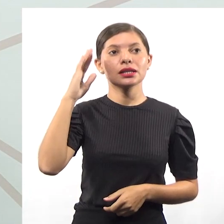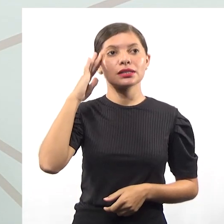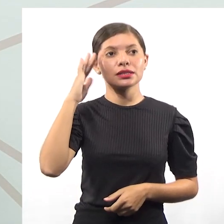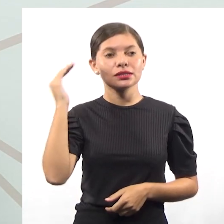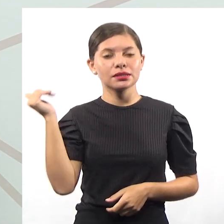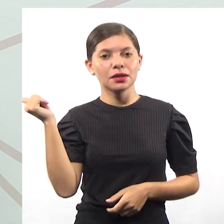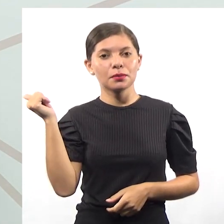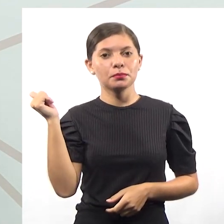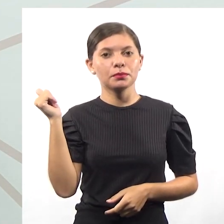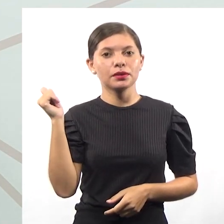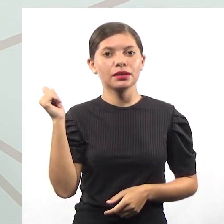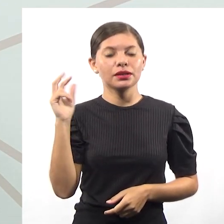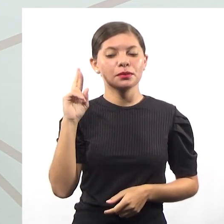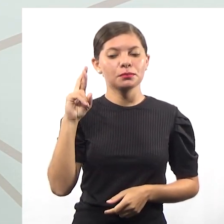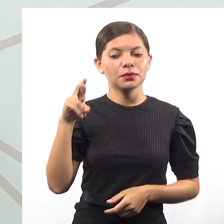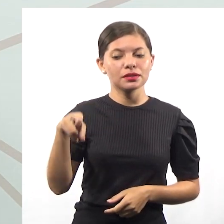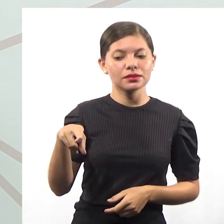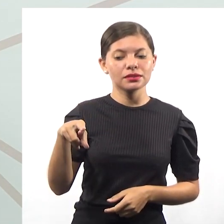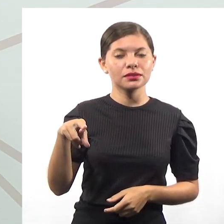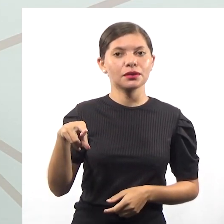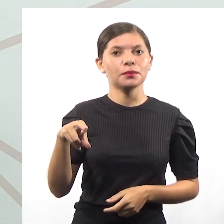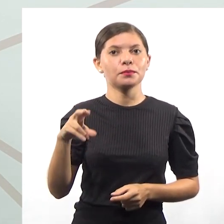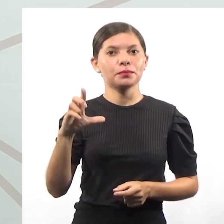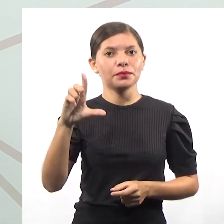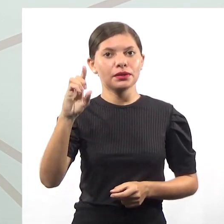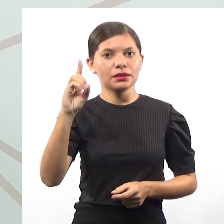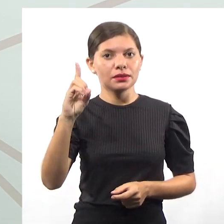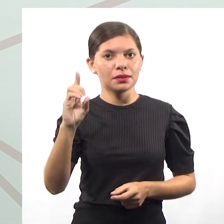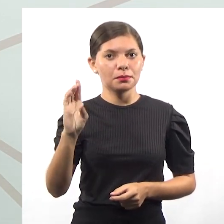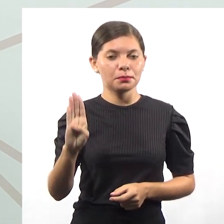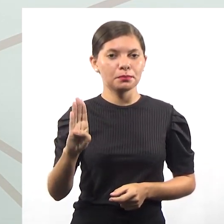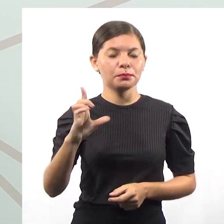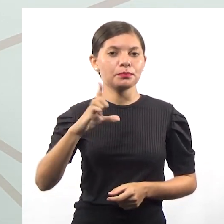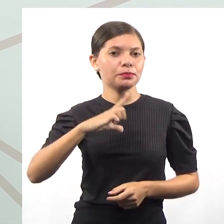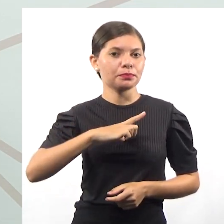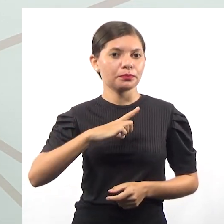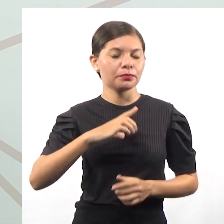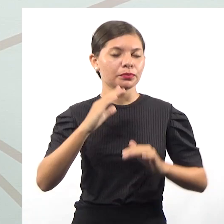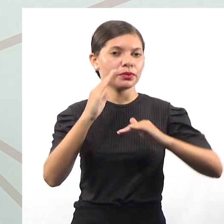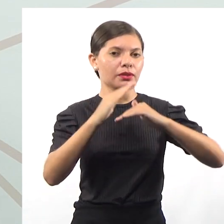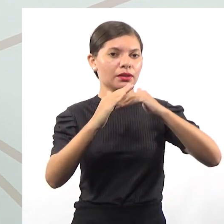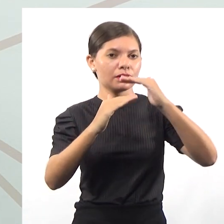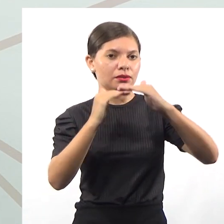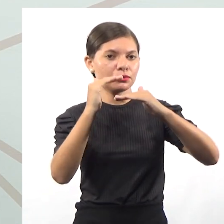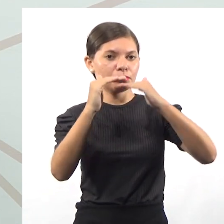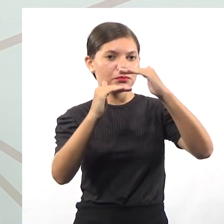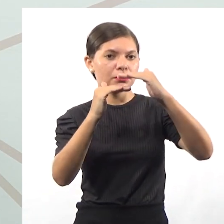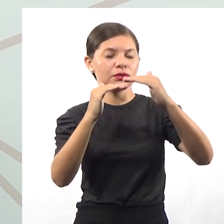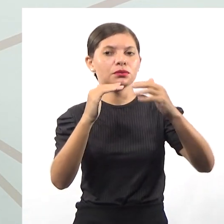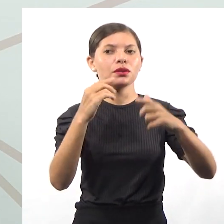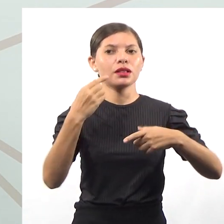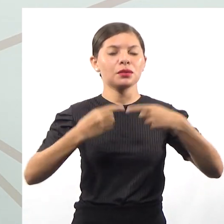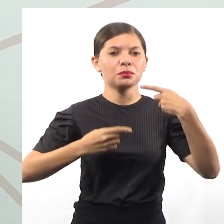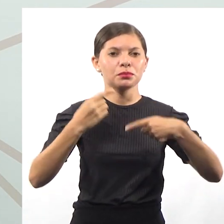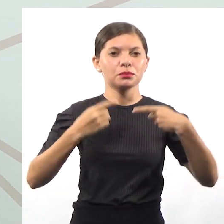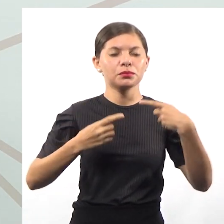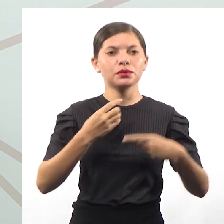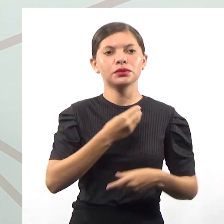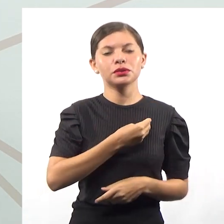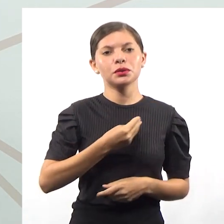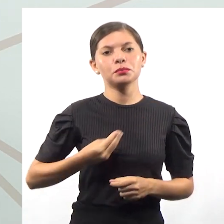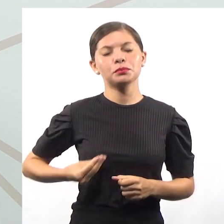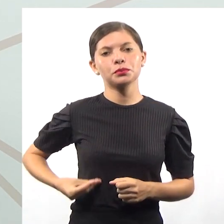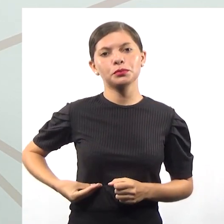saber que, por razão e por força da LDB, nós tivemos o desenvolvimento de uma política pública que foram